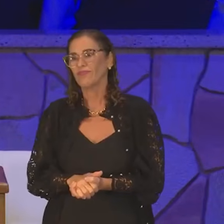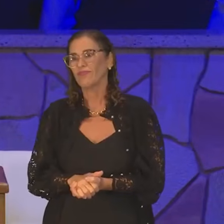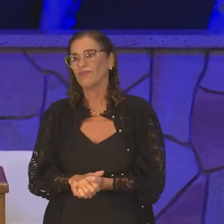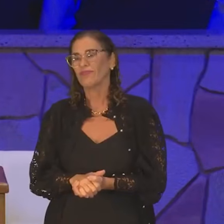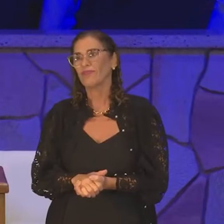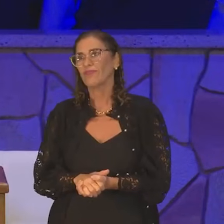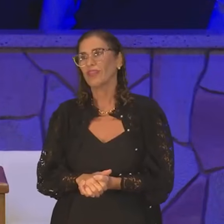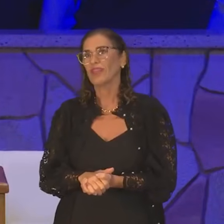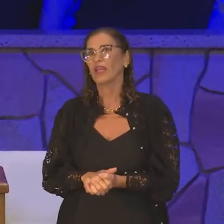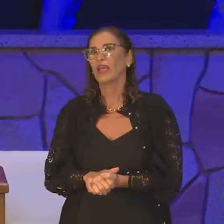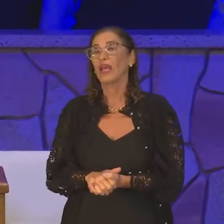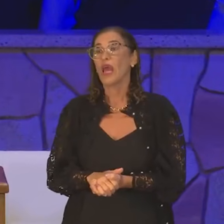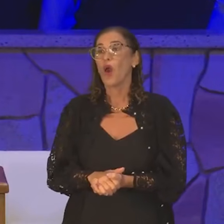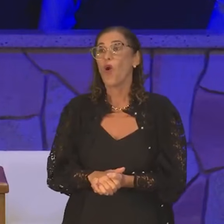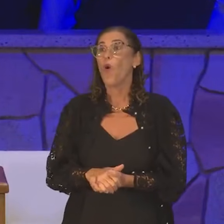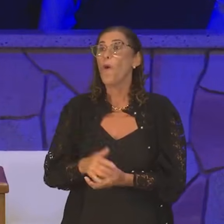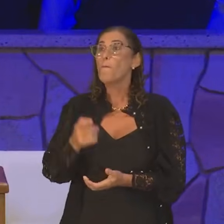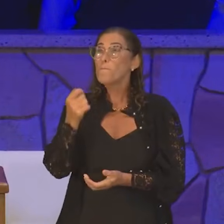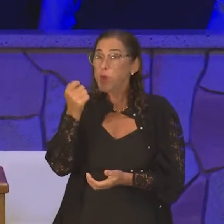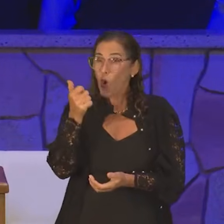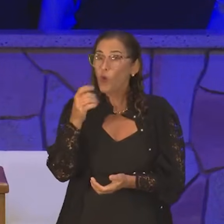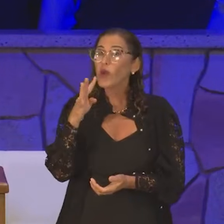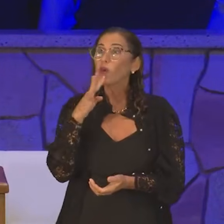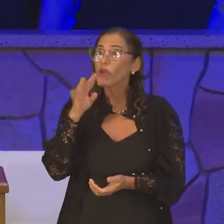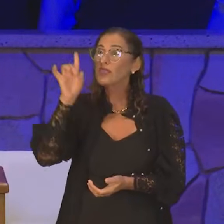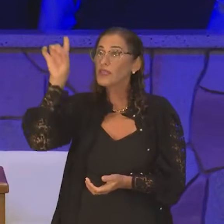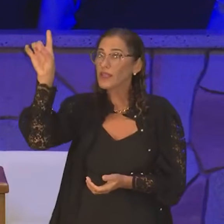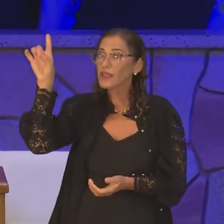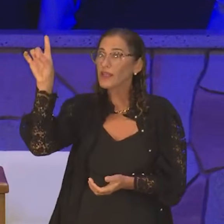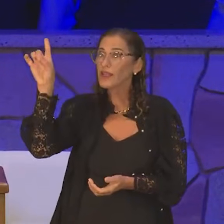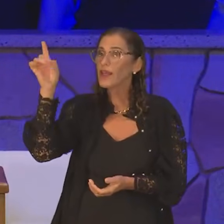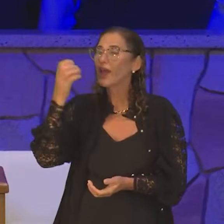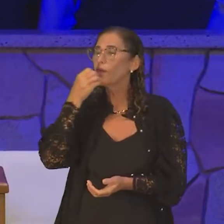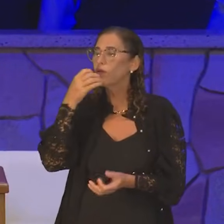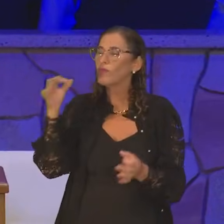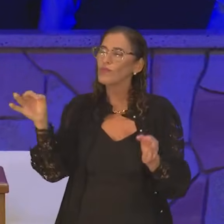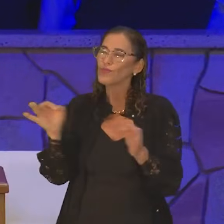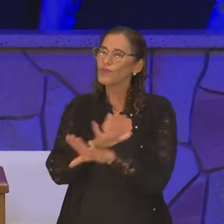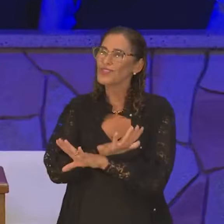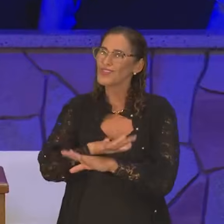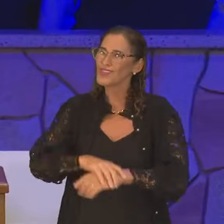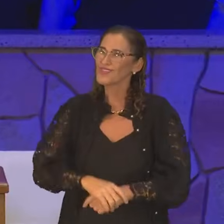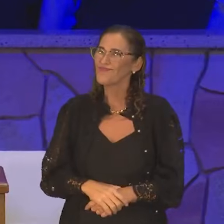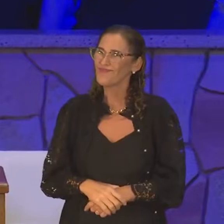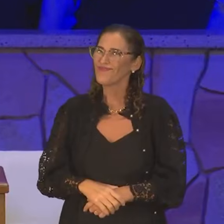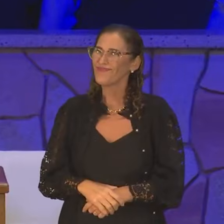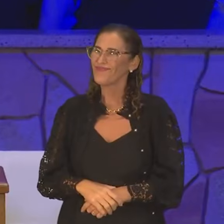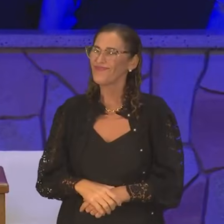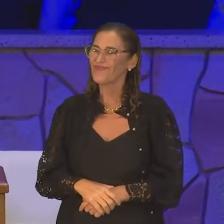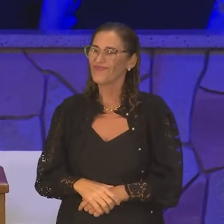O muito pouco que conheço sobre esse Deus, já para mim é suficiente.